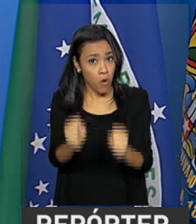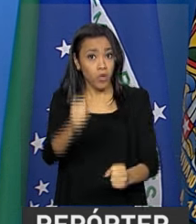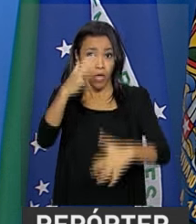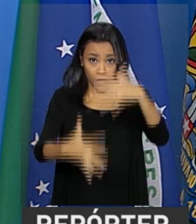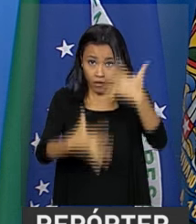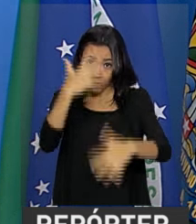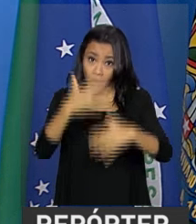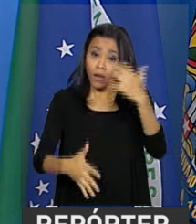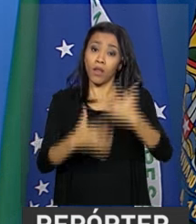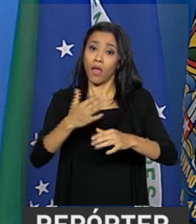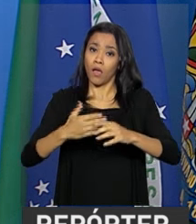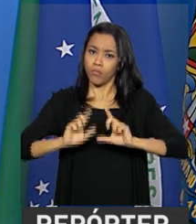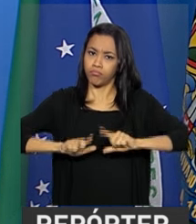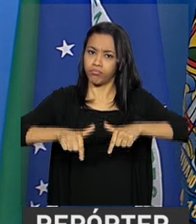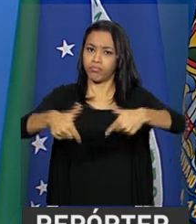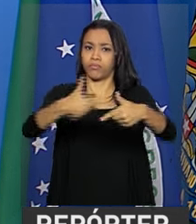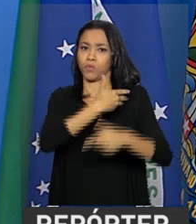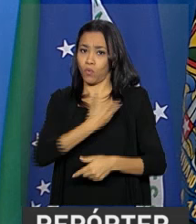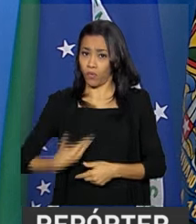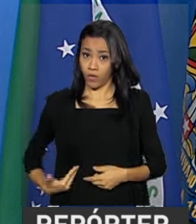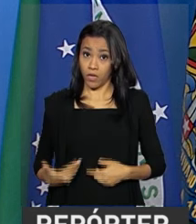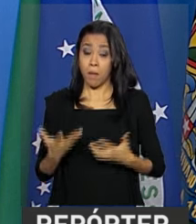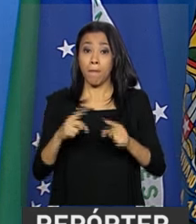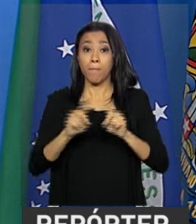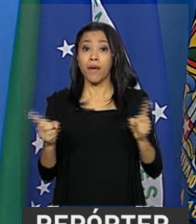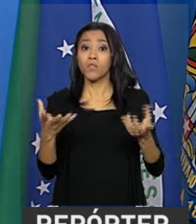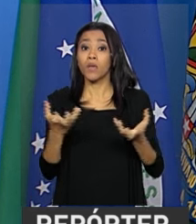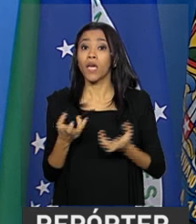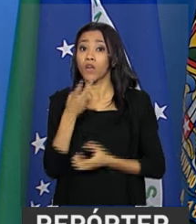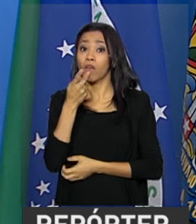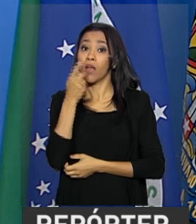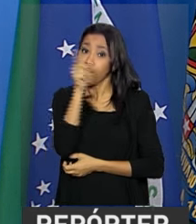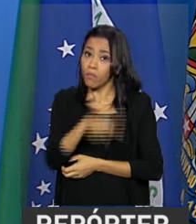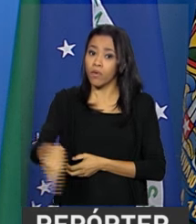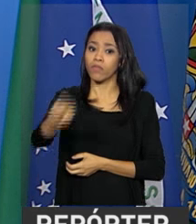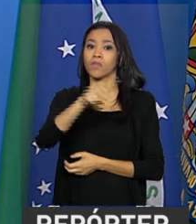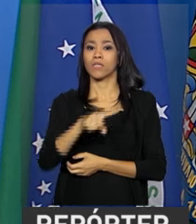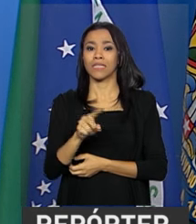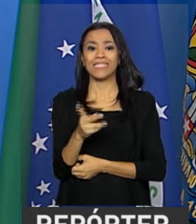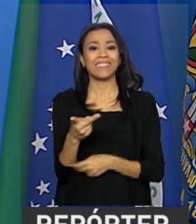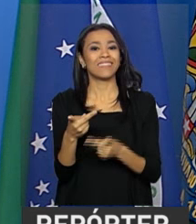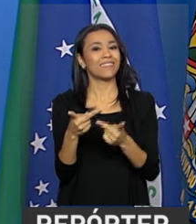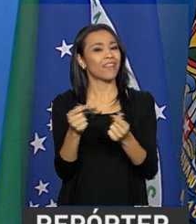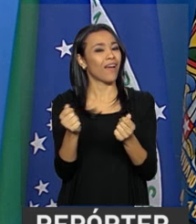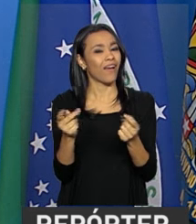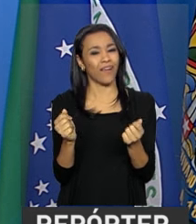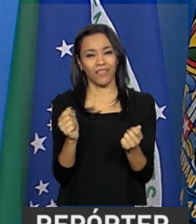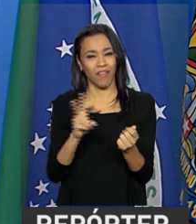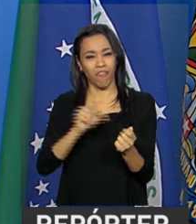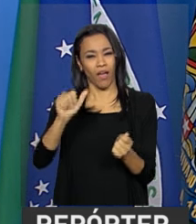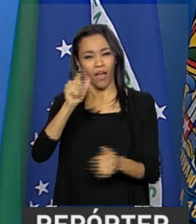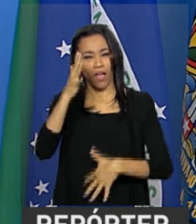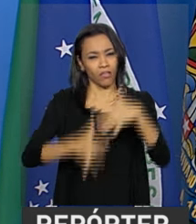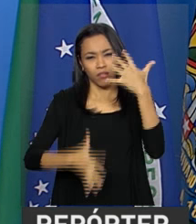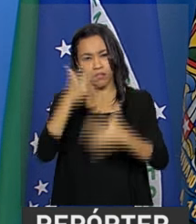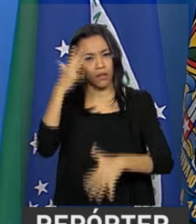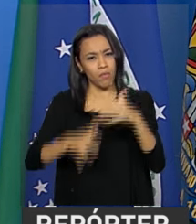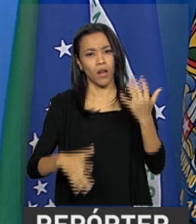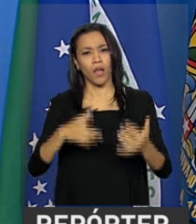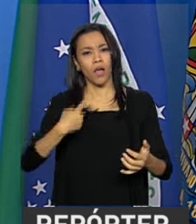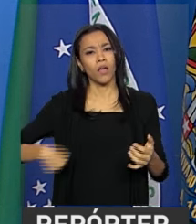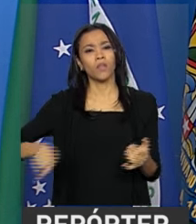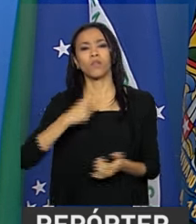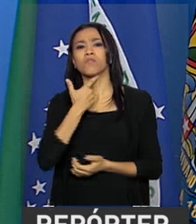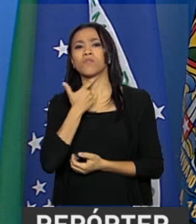atividade governamental, mas eu quero aqui dizer, registrar em alto e bom som, nada embaraçará o nosso